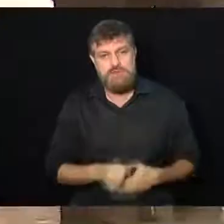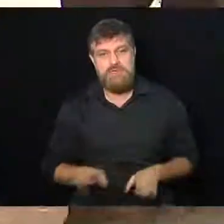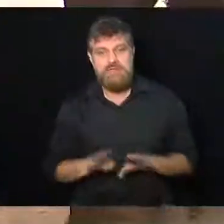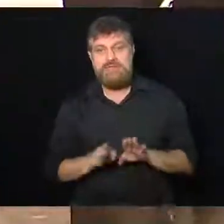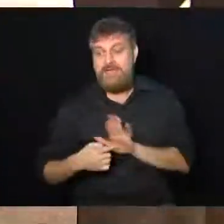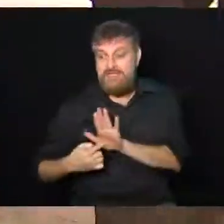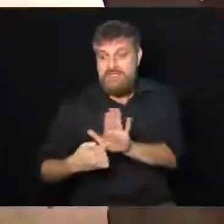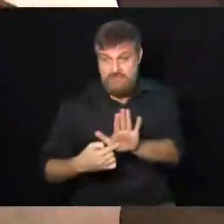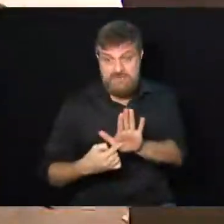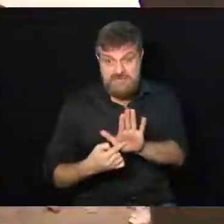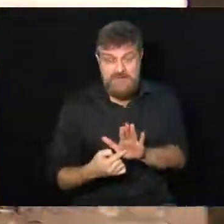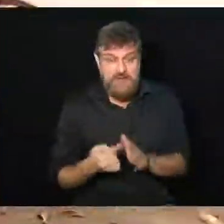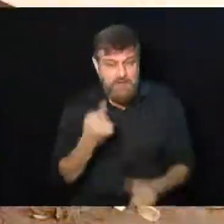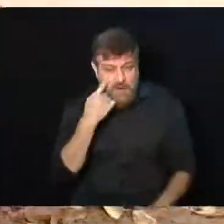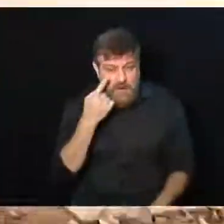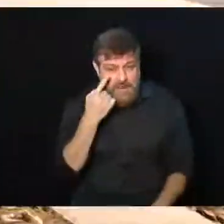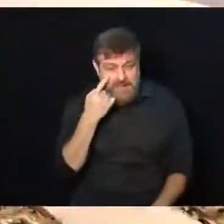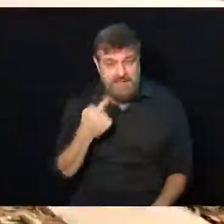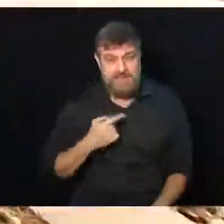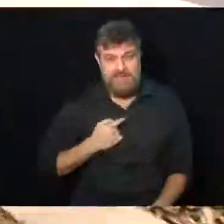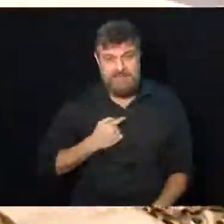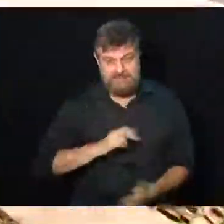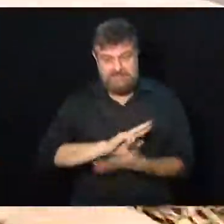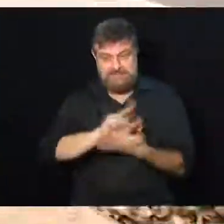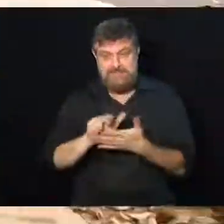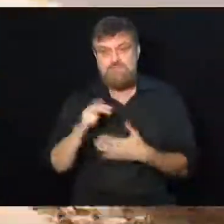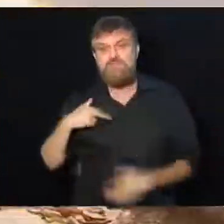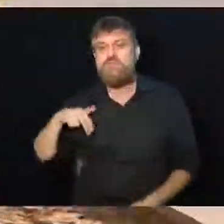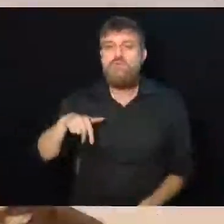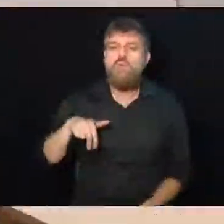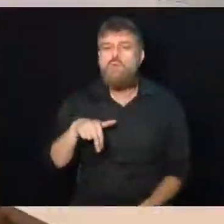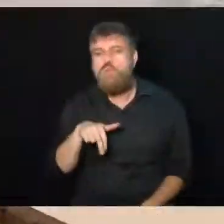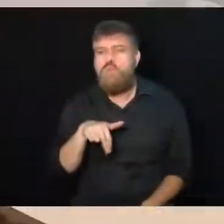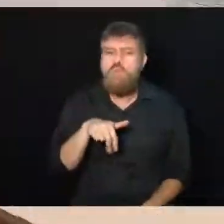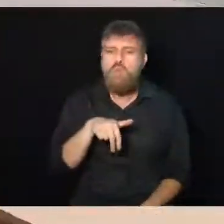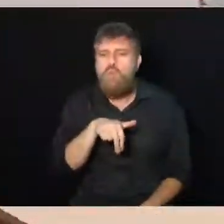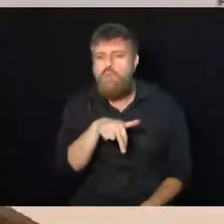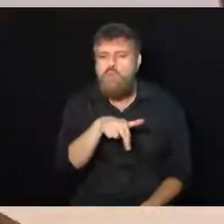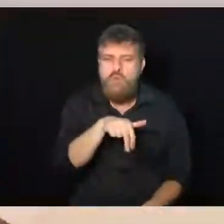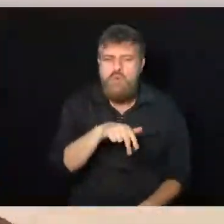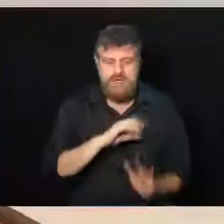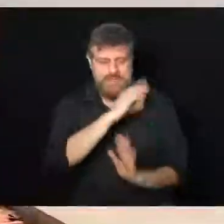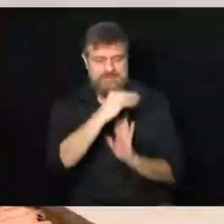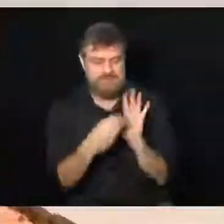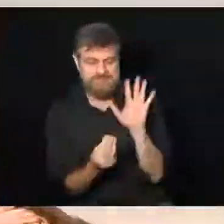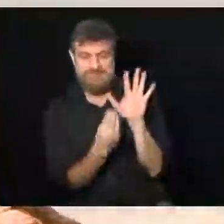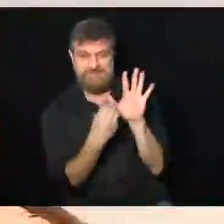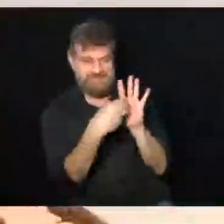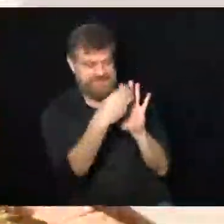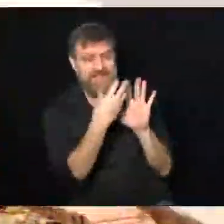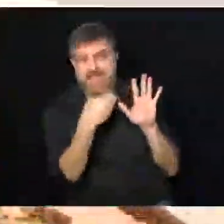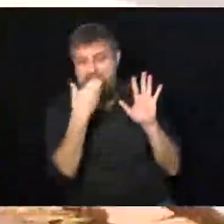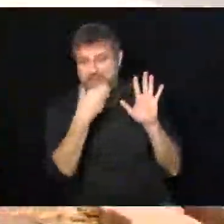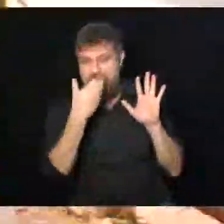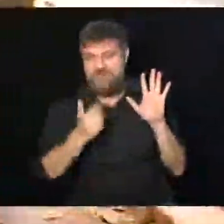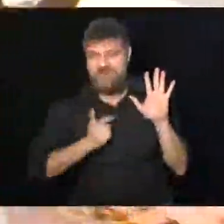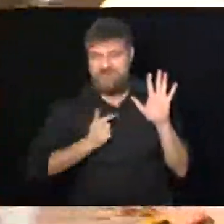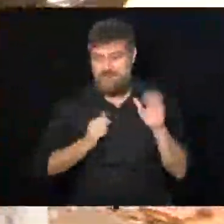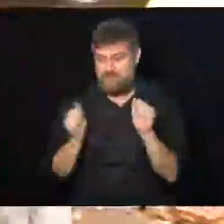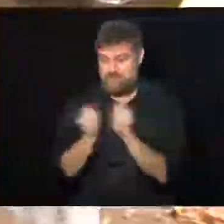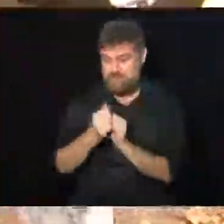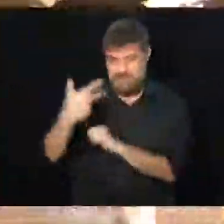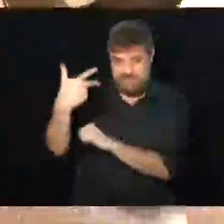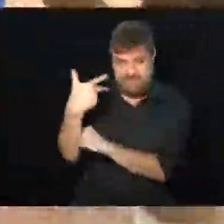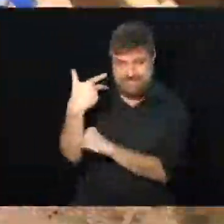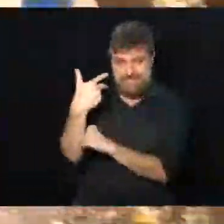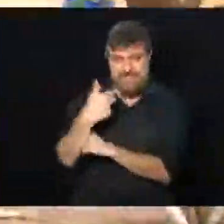coisas pra gente mostrar, viu, Gabriel Castro? A gente vai dar uma volta aqui pelo pomar, eu vou chegar por aqui junto com o Mingão, porque o